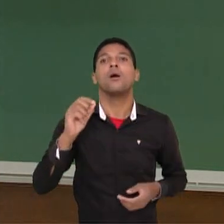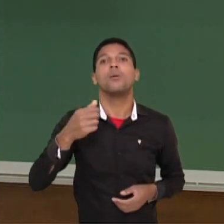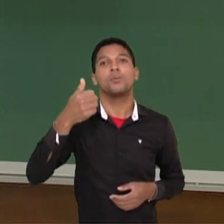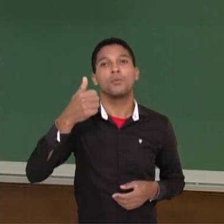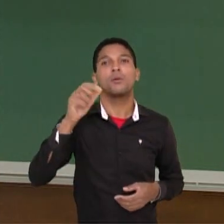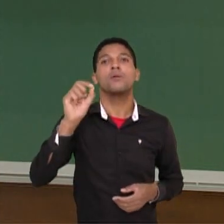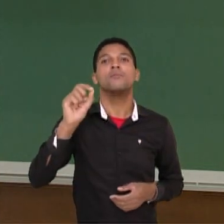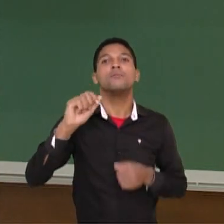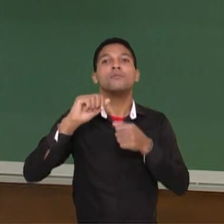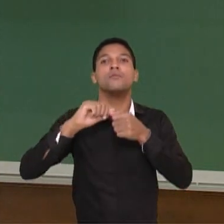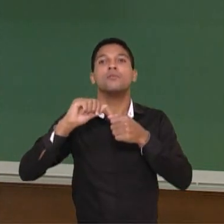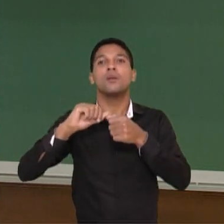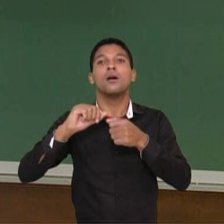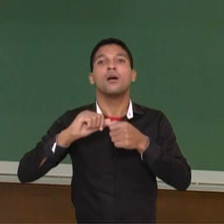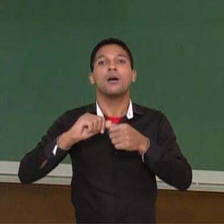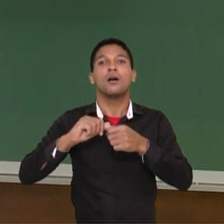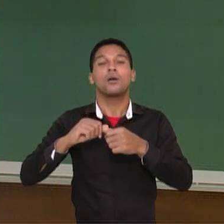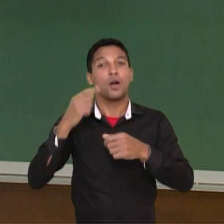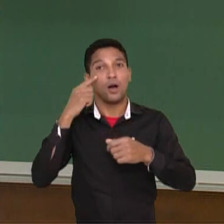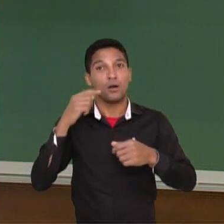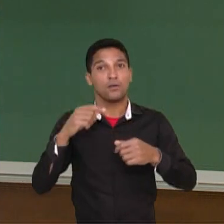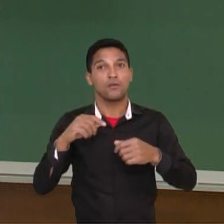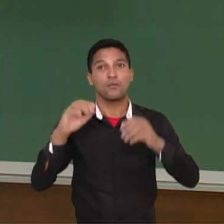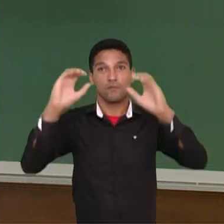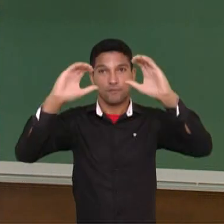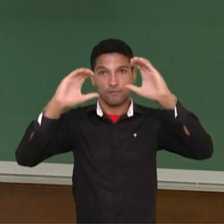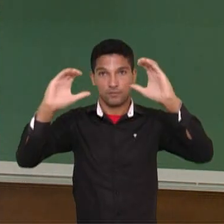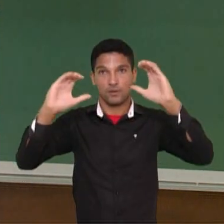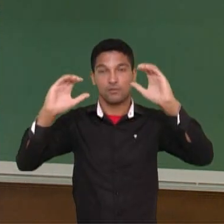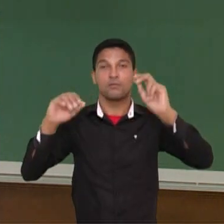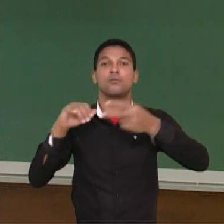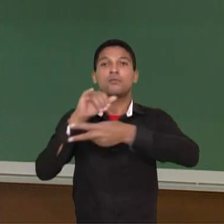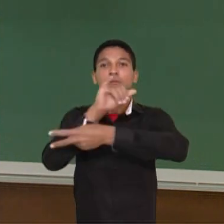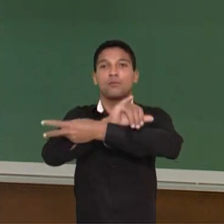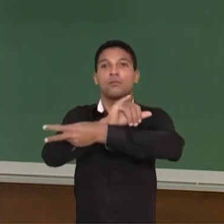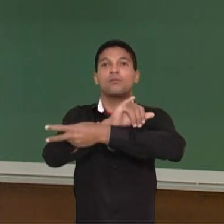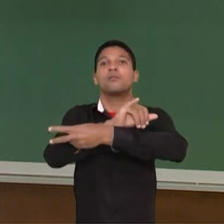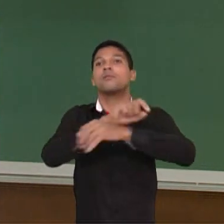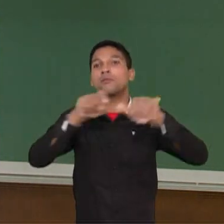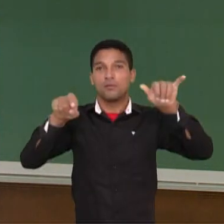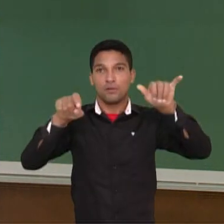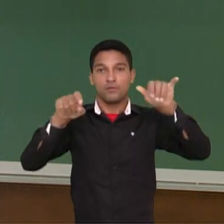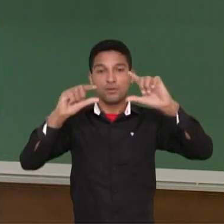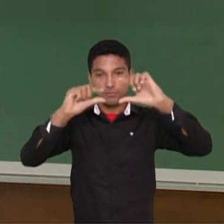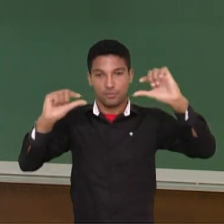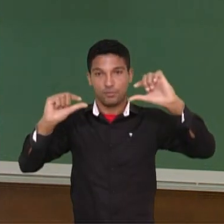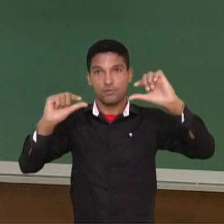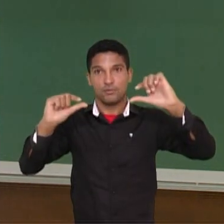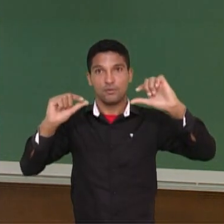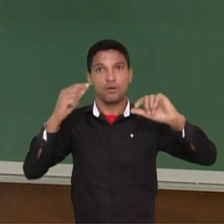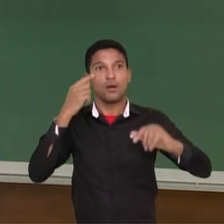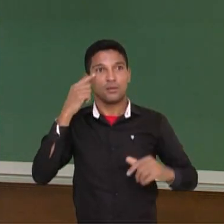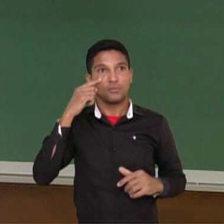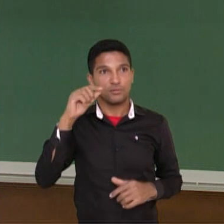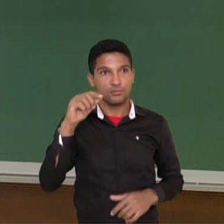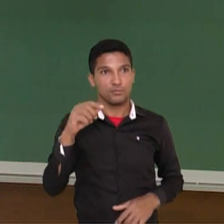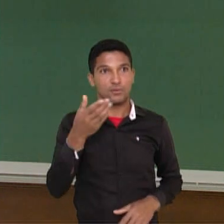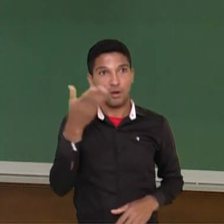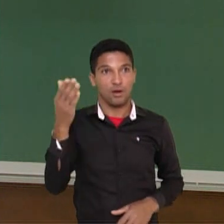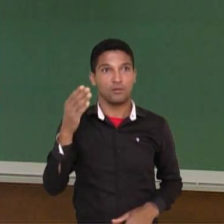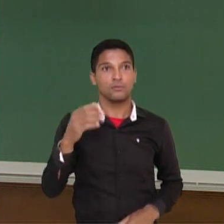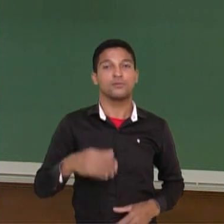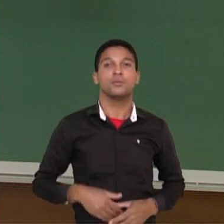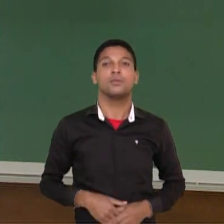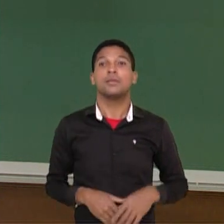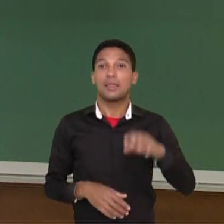guarde a função é y igual a 24t menos 2t ao quadrado, lembrando que o t é o tempo e y é o efeito, né?